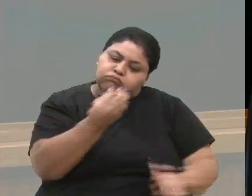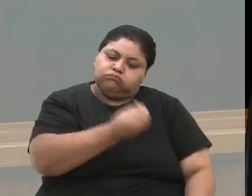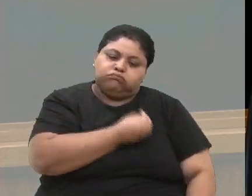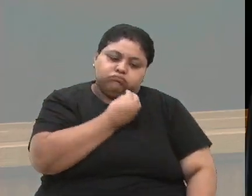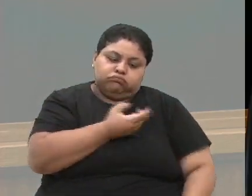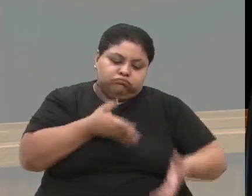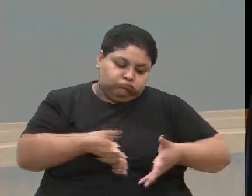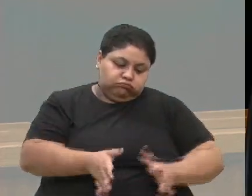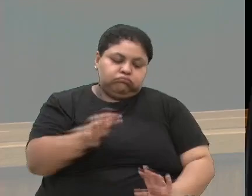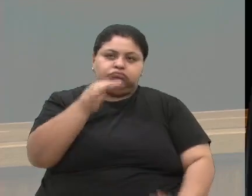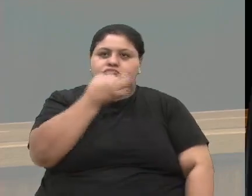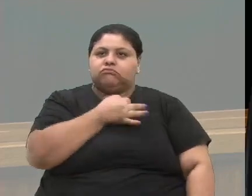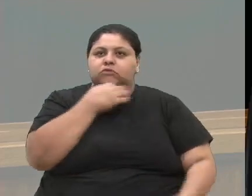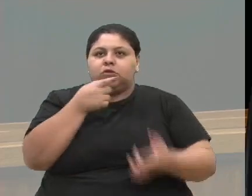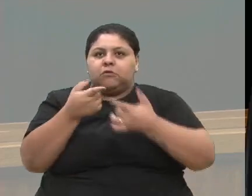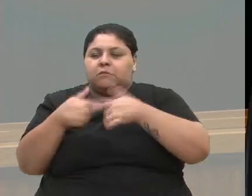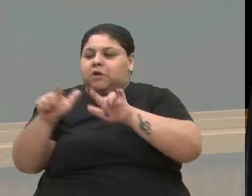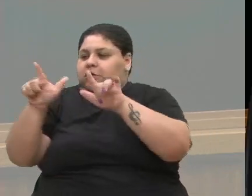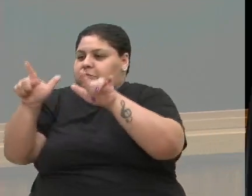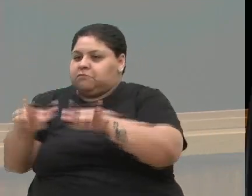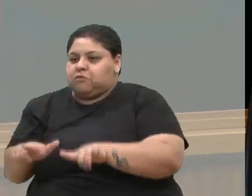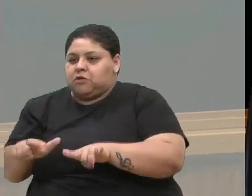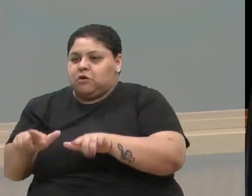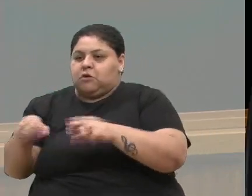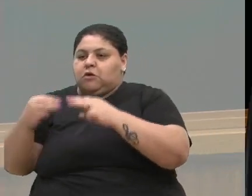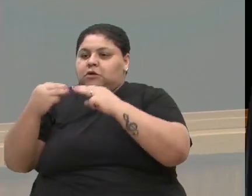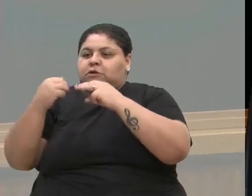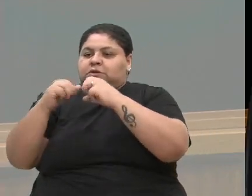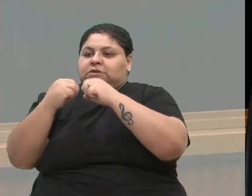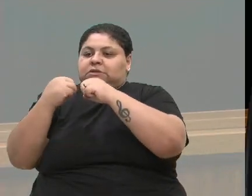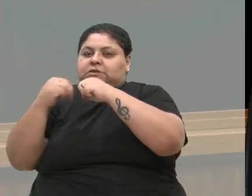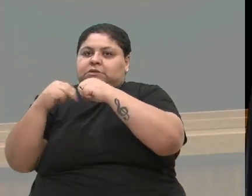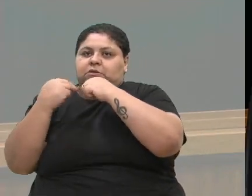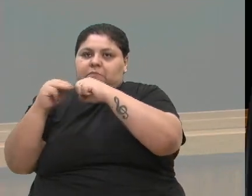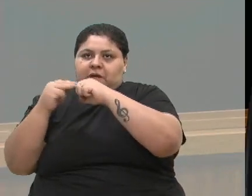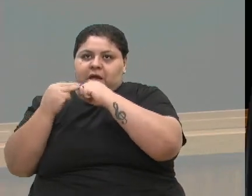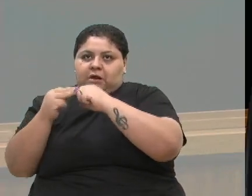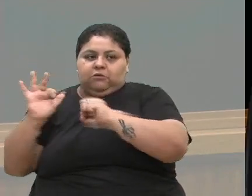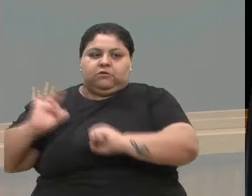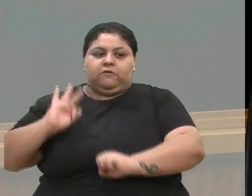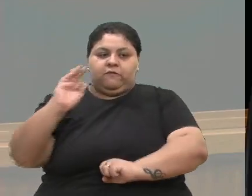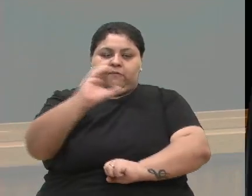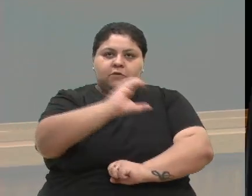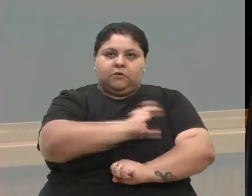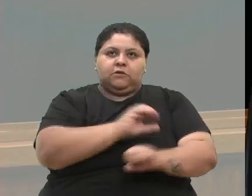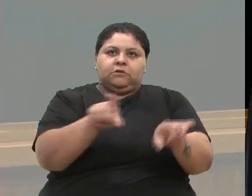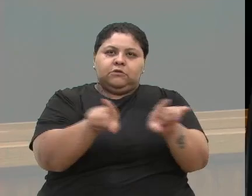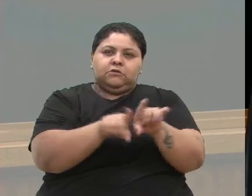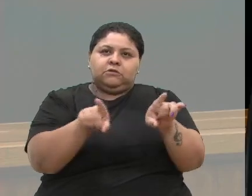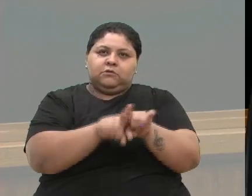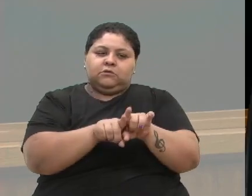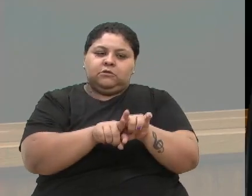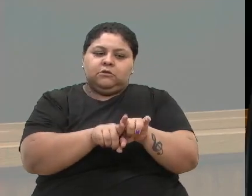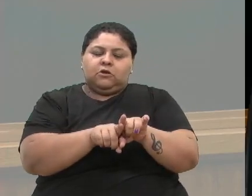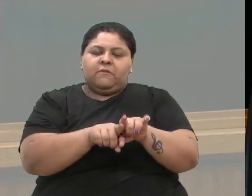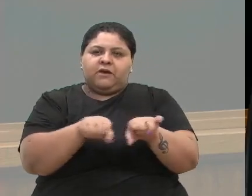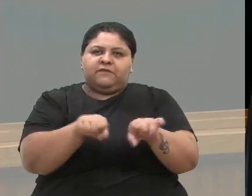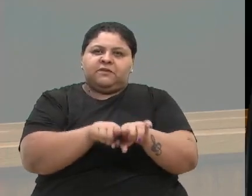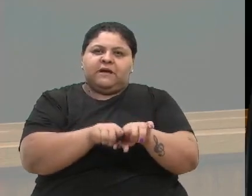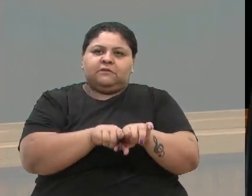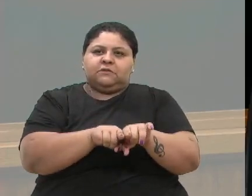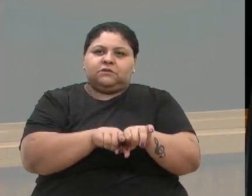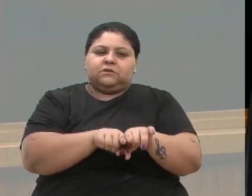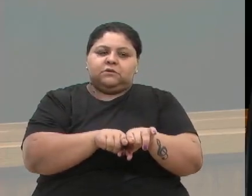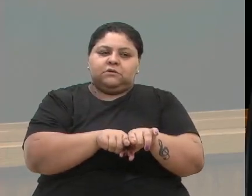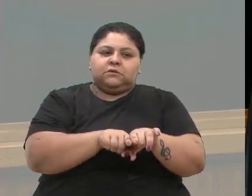em Caxias, mas residiu em São Marcos, em Flores da Cunha e, finalmente, aqui na nossa região, em Vila Seca. Ele